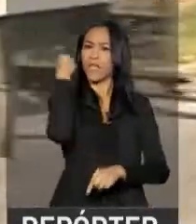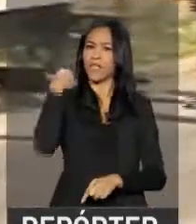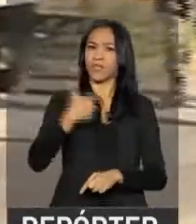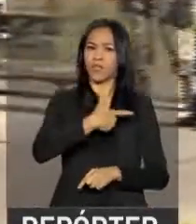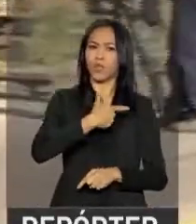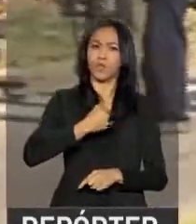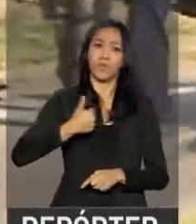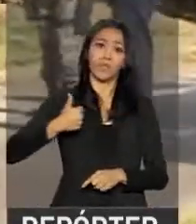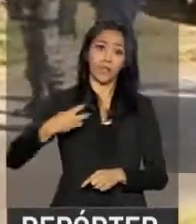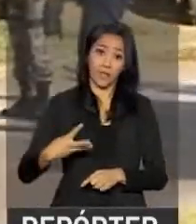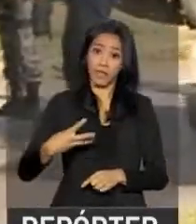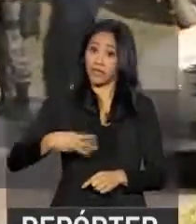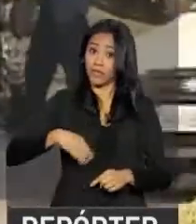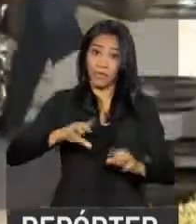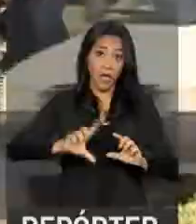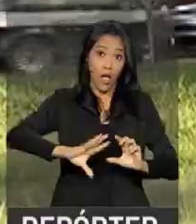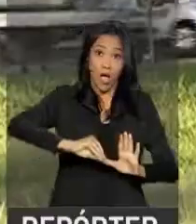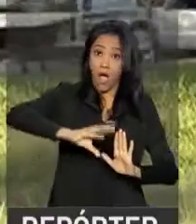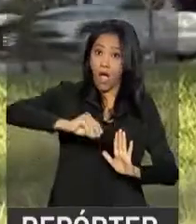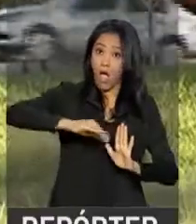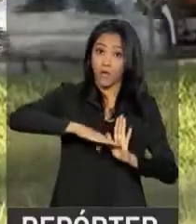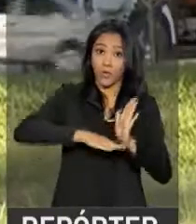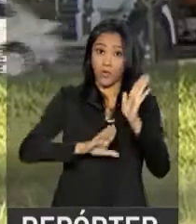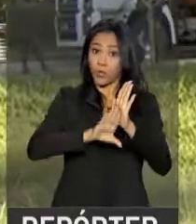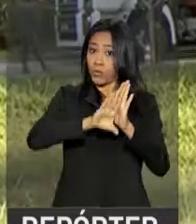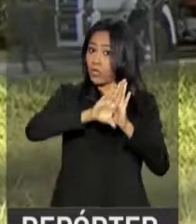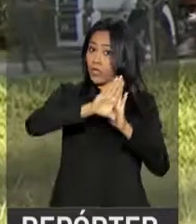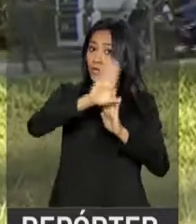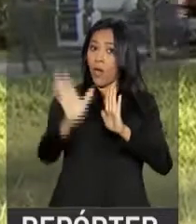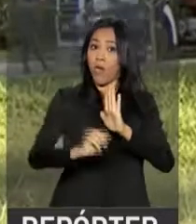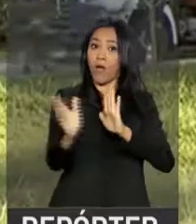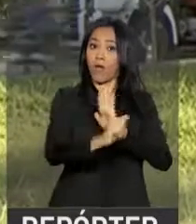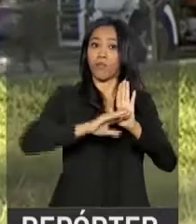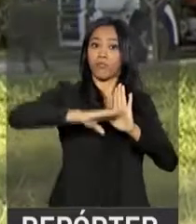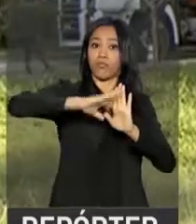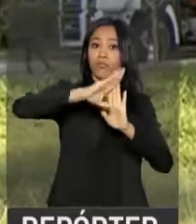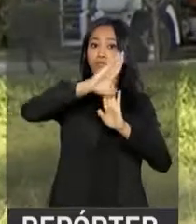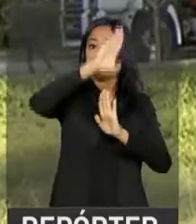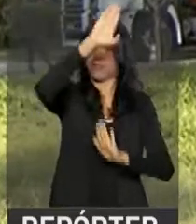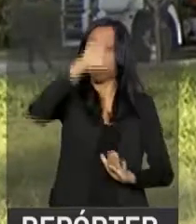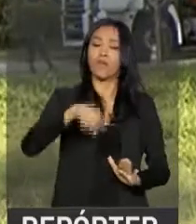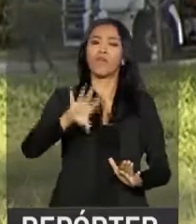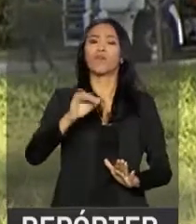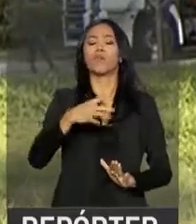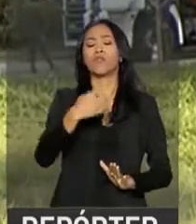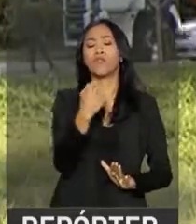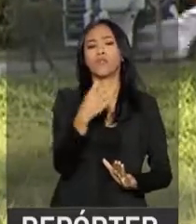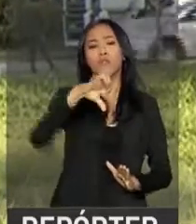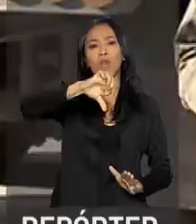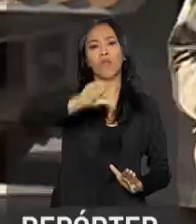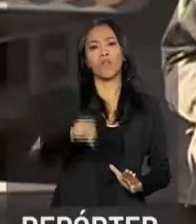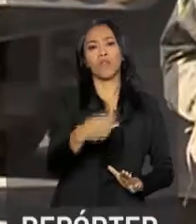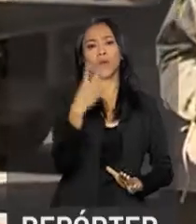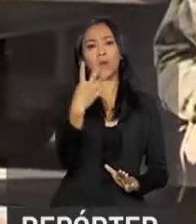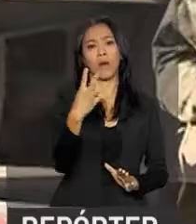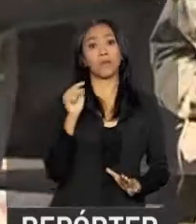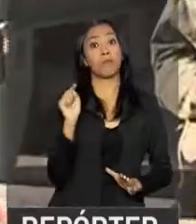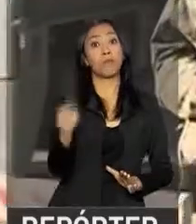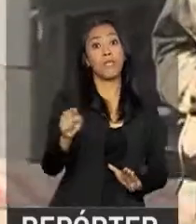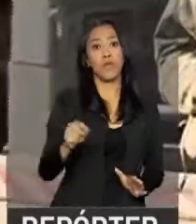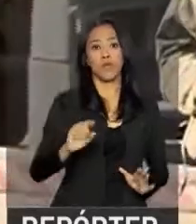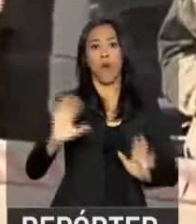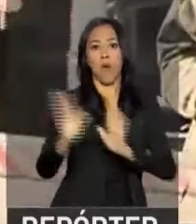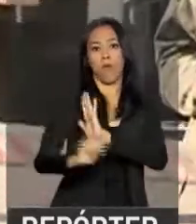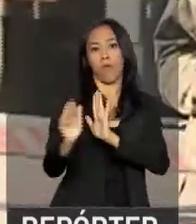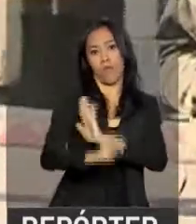param de subir em 2017 até novembro foram mais de 9,4 mil roubos um aumento de